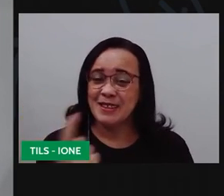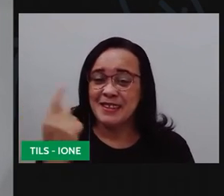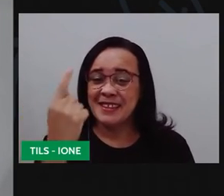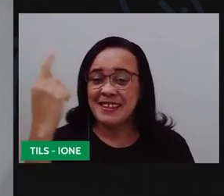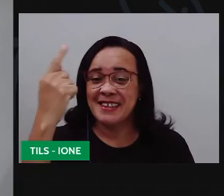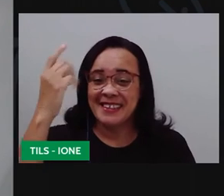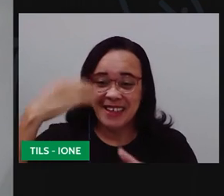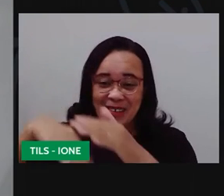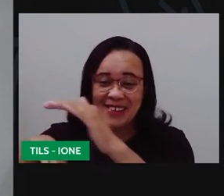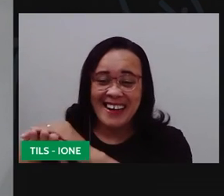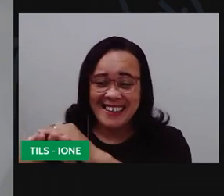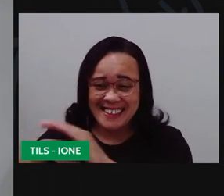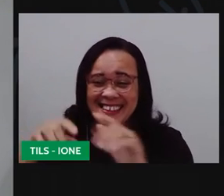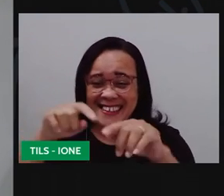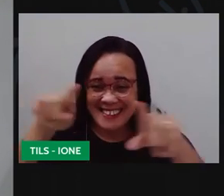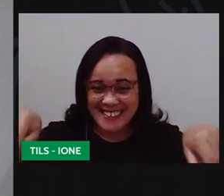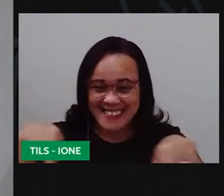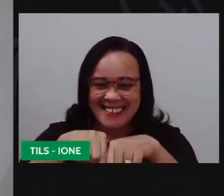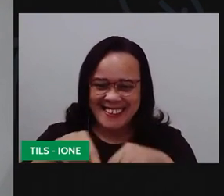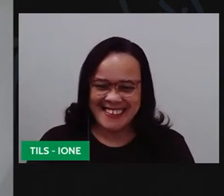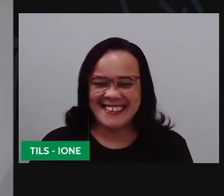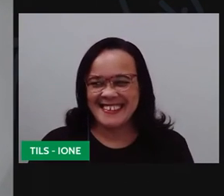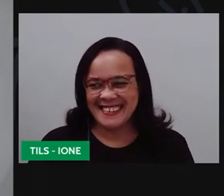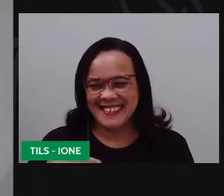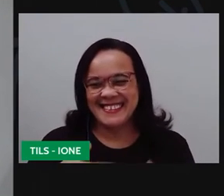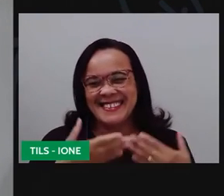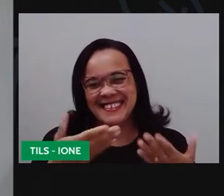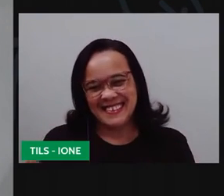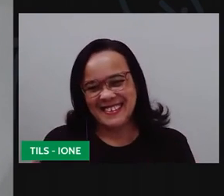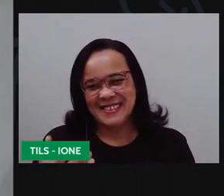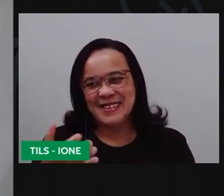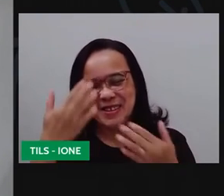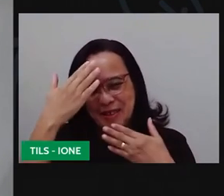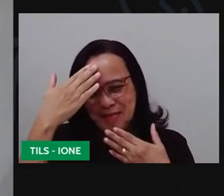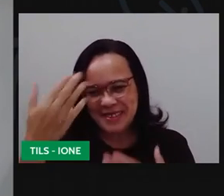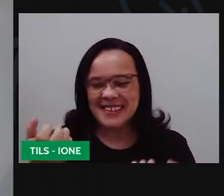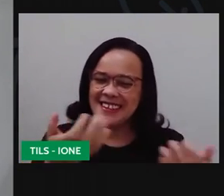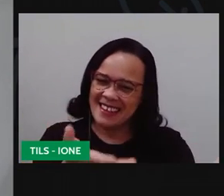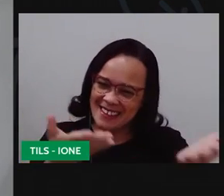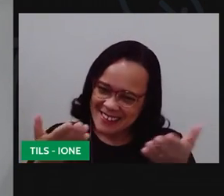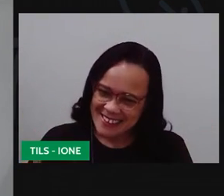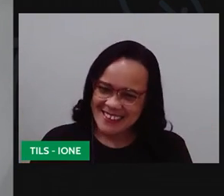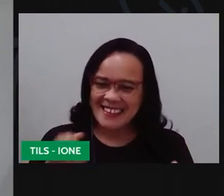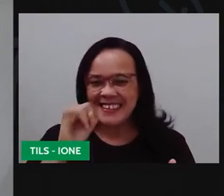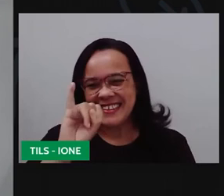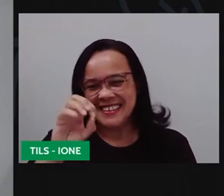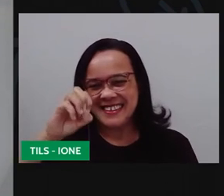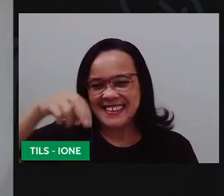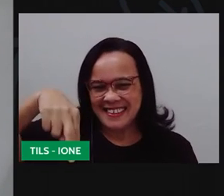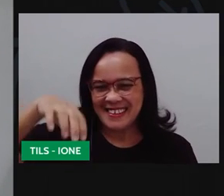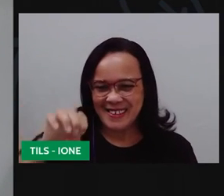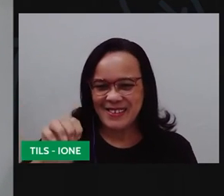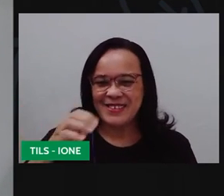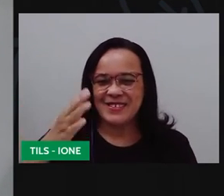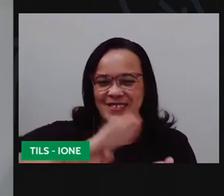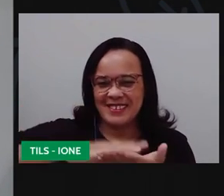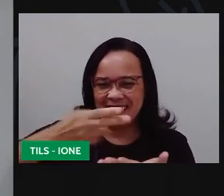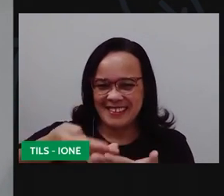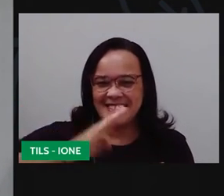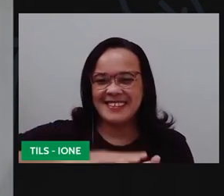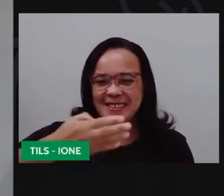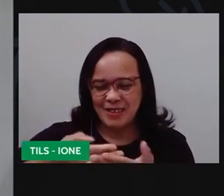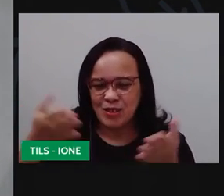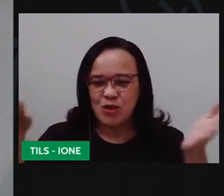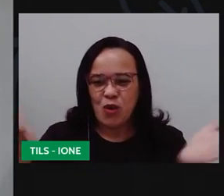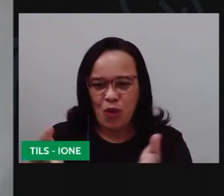andando uma caixinha e trouxemos para vocês Ione seja bem-vindo e tá bom aí onde vai